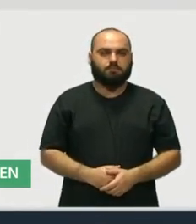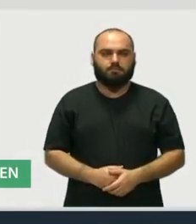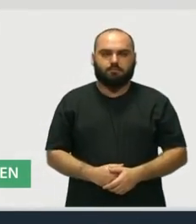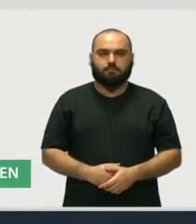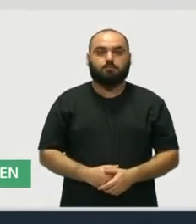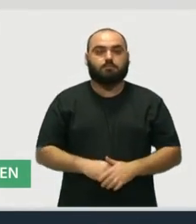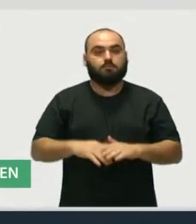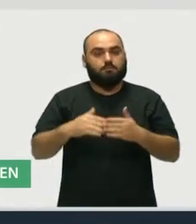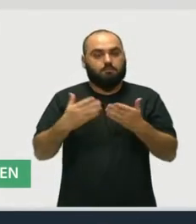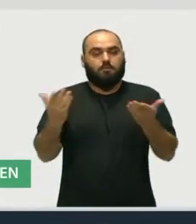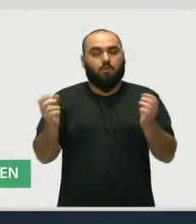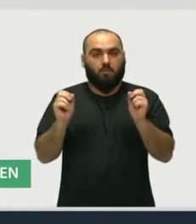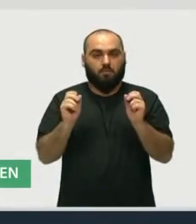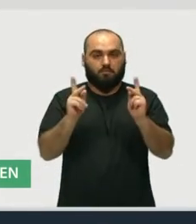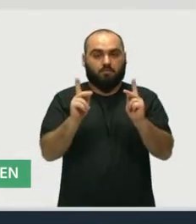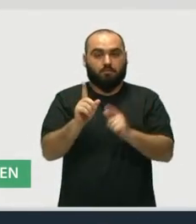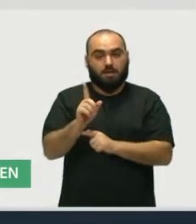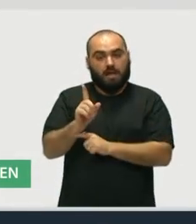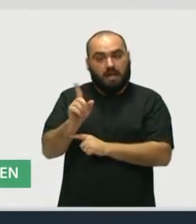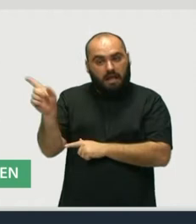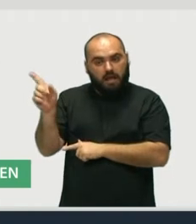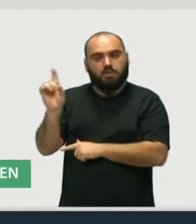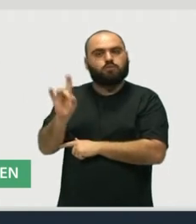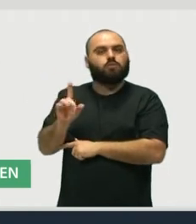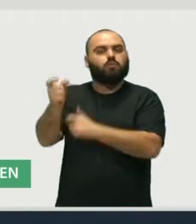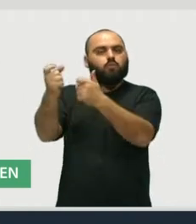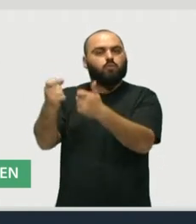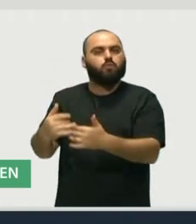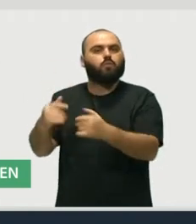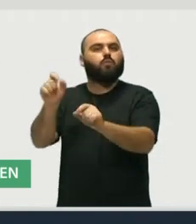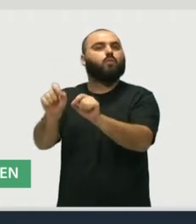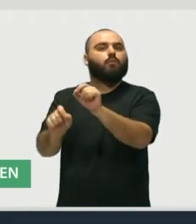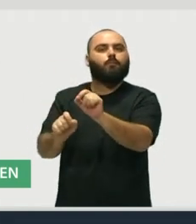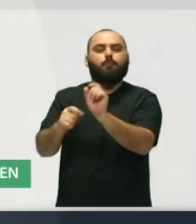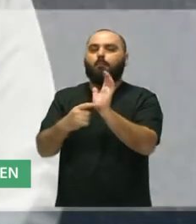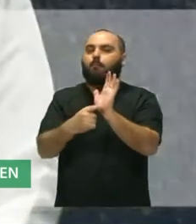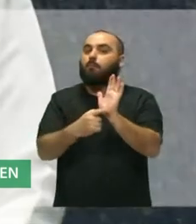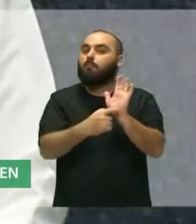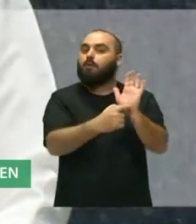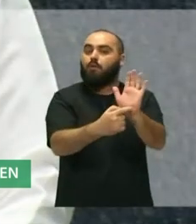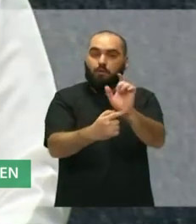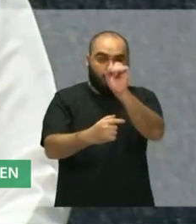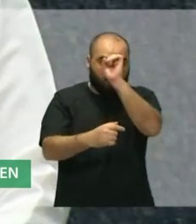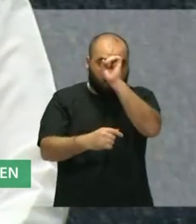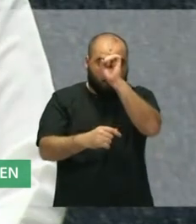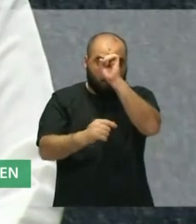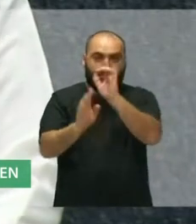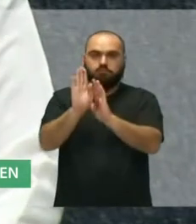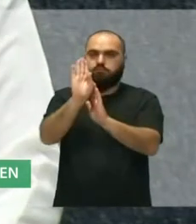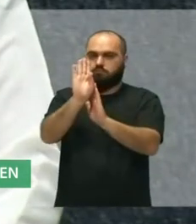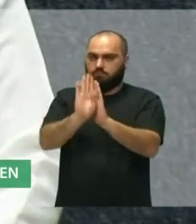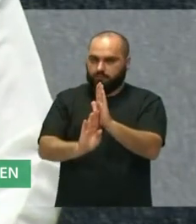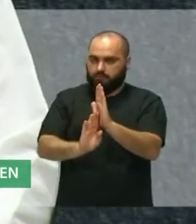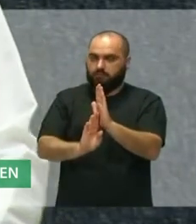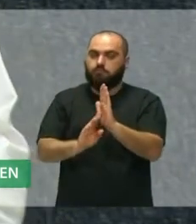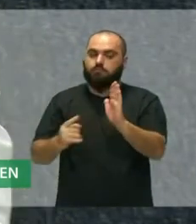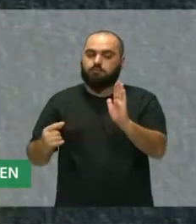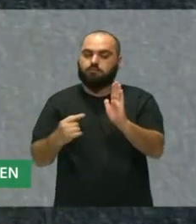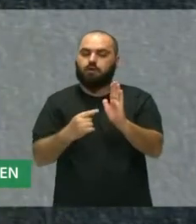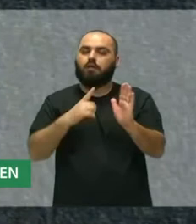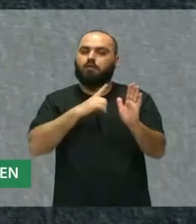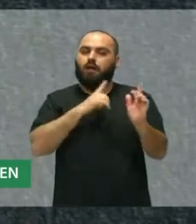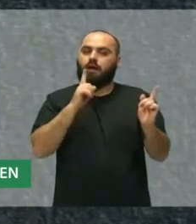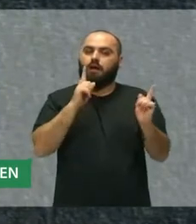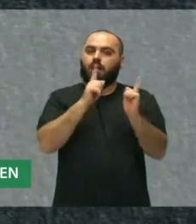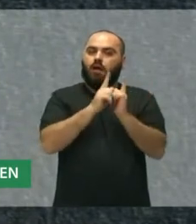Bom, esses são somente alguns números que mostram o Hospital Marieta, ele tem um atendimento